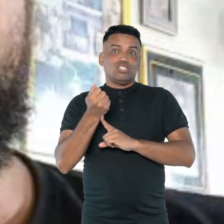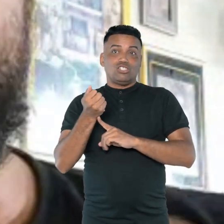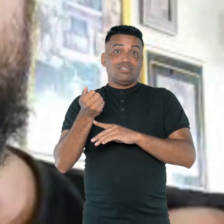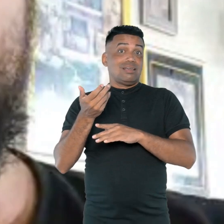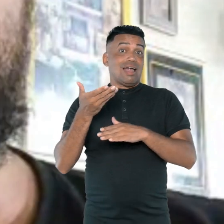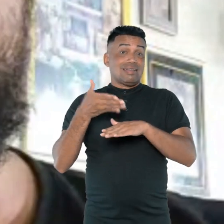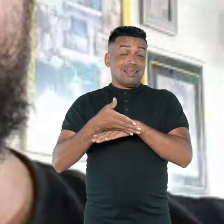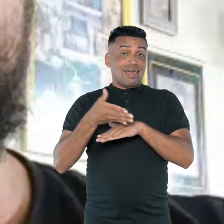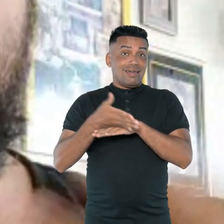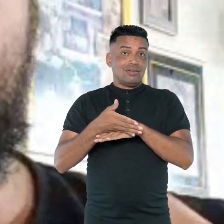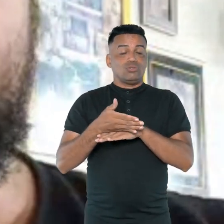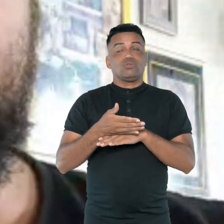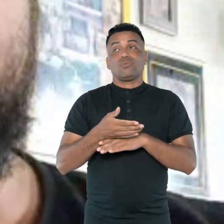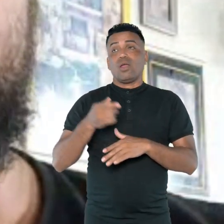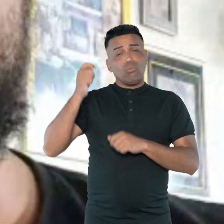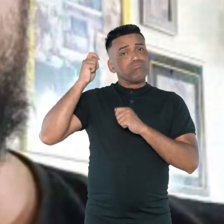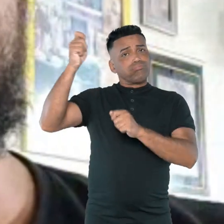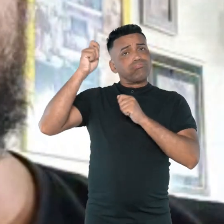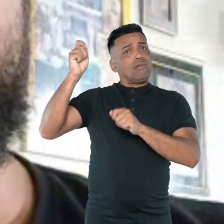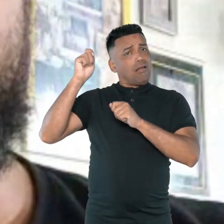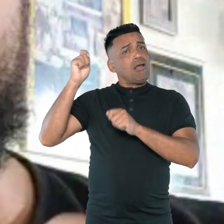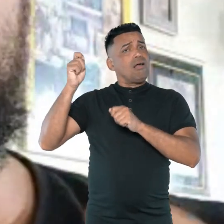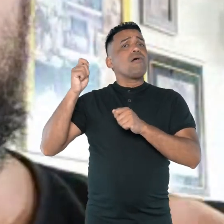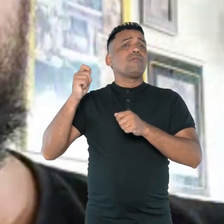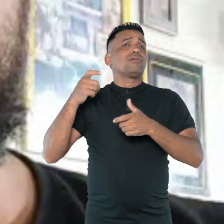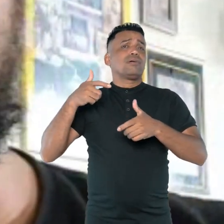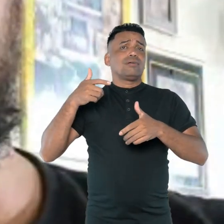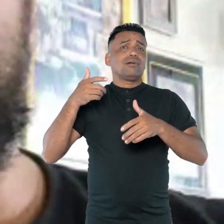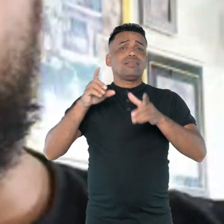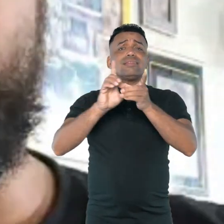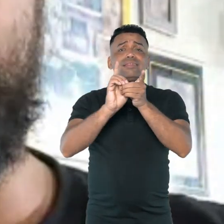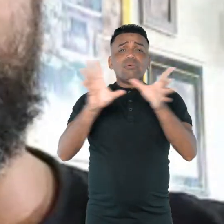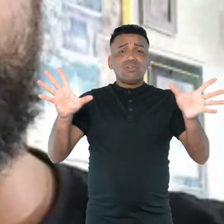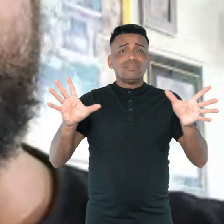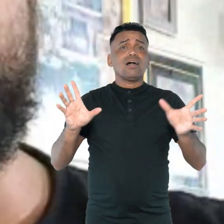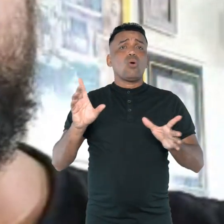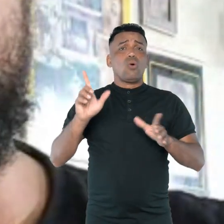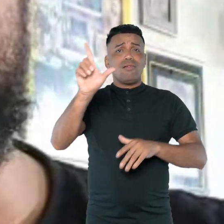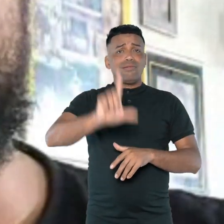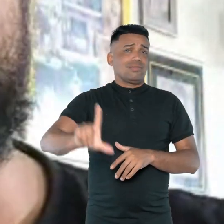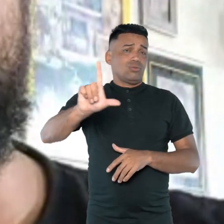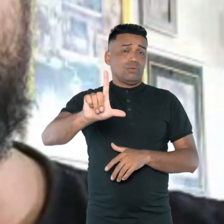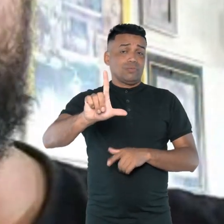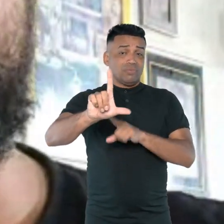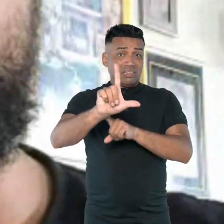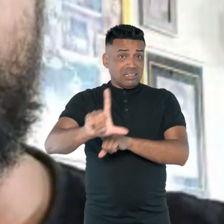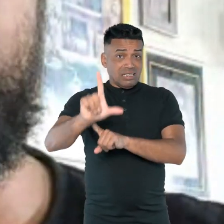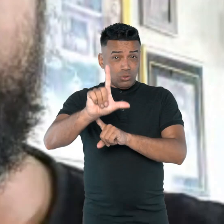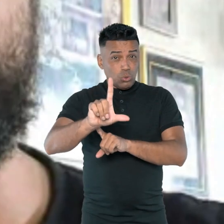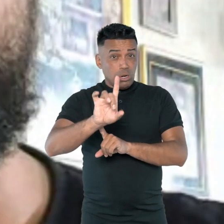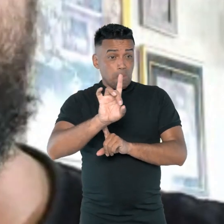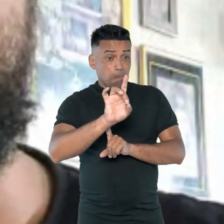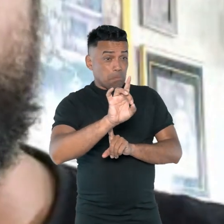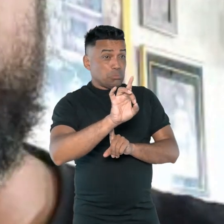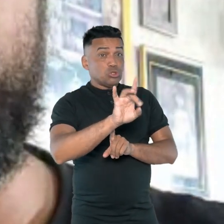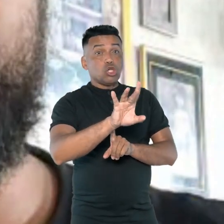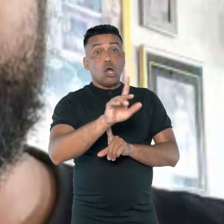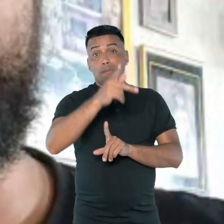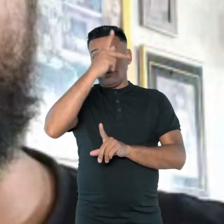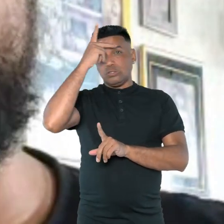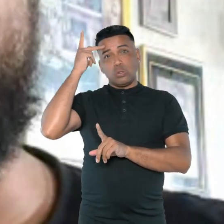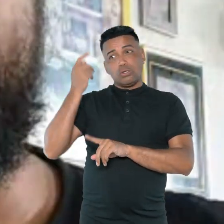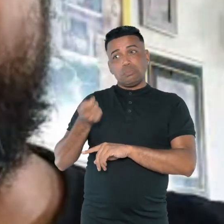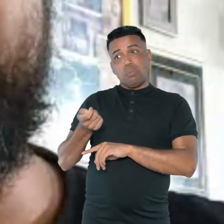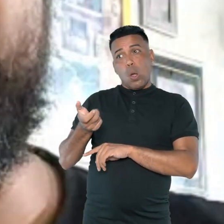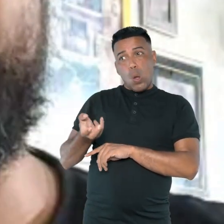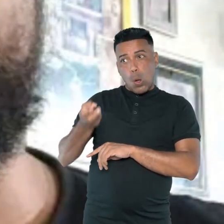Eu milito pela democratização da literatura e por quebrar esse estigma de que literatura é para uns poucos